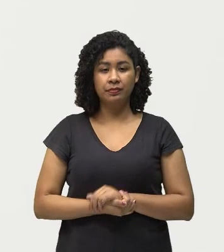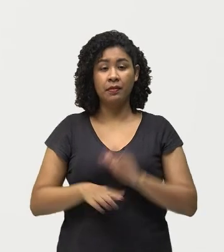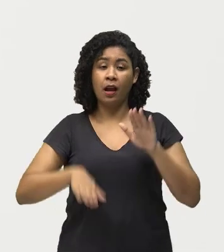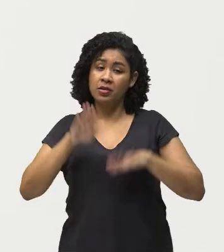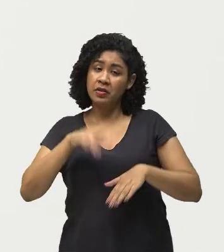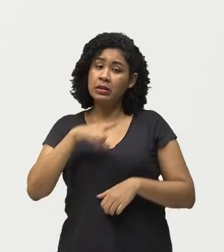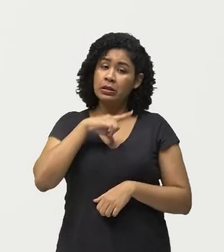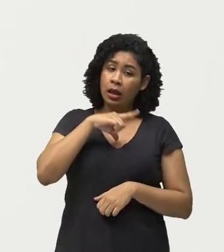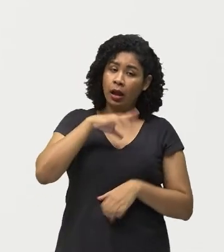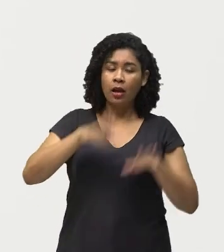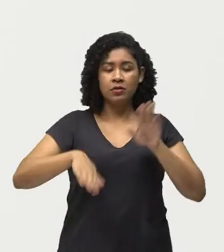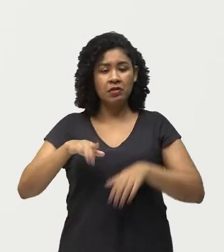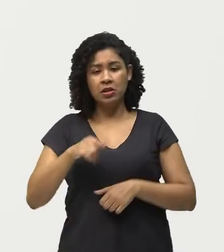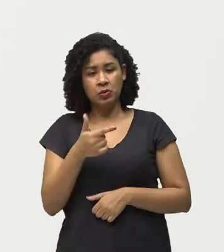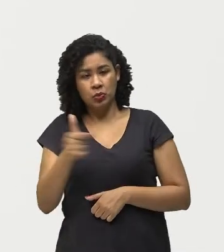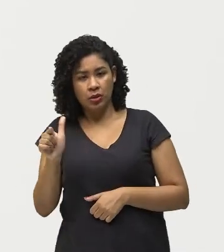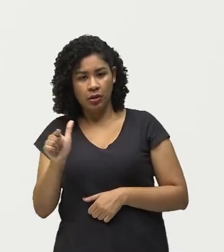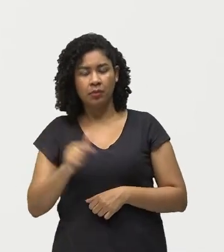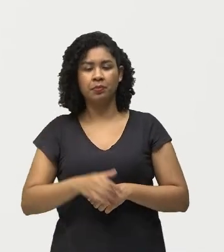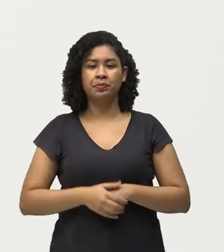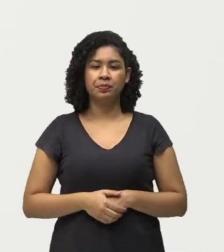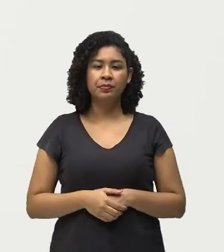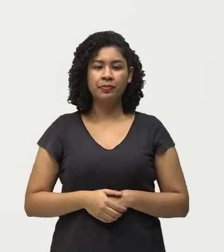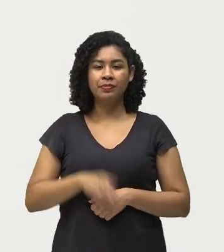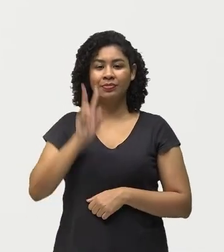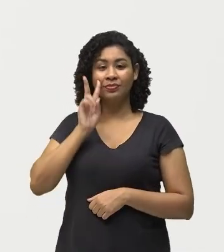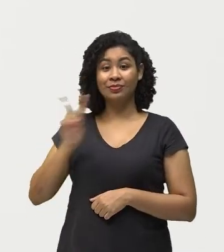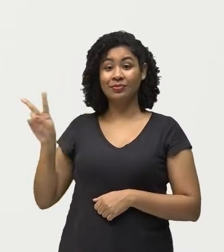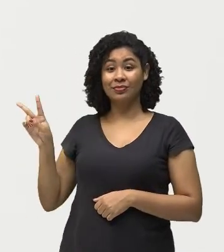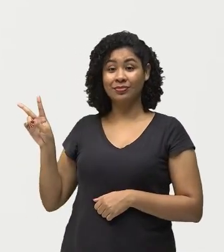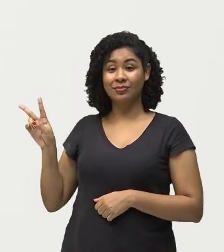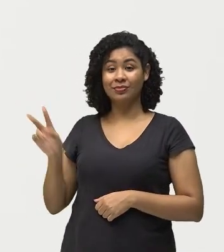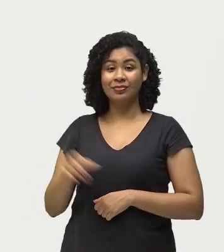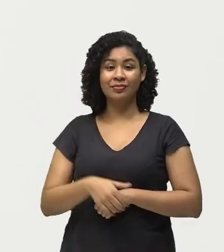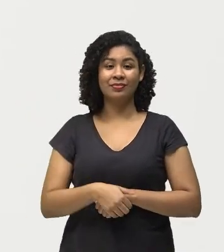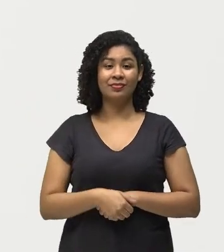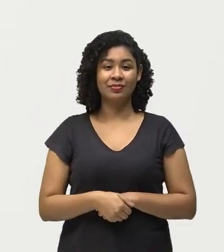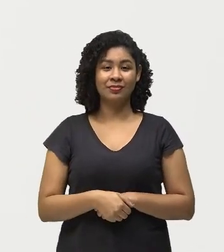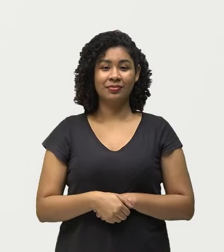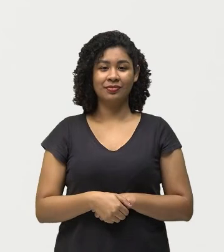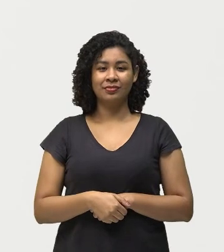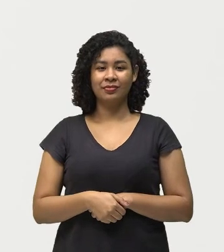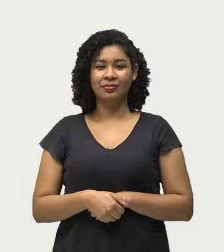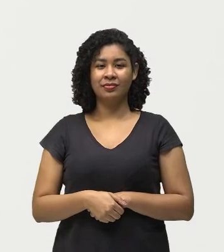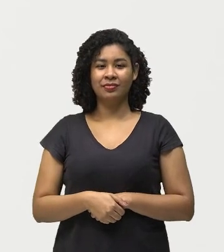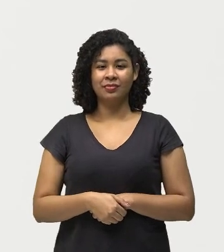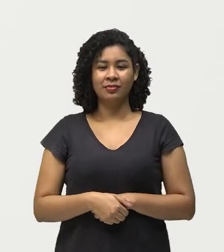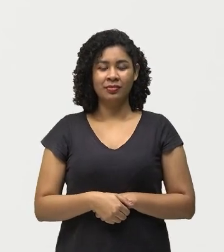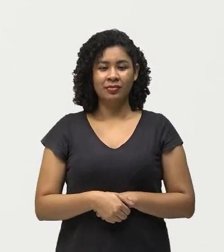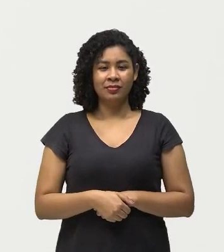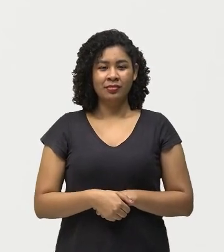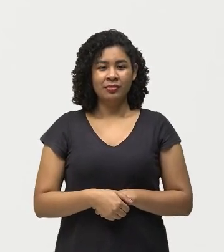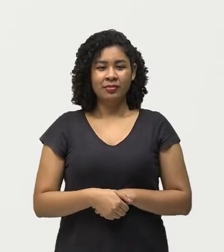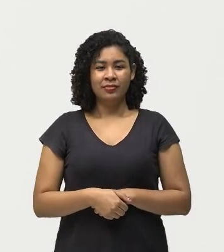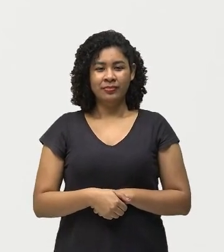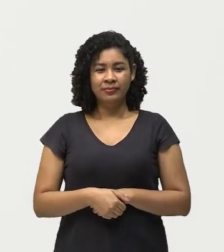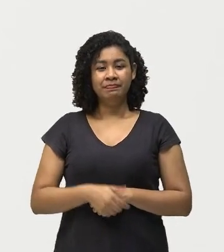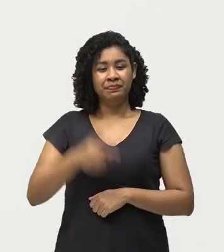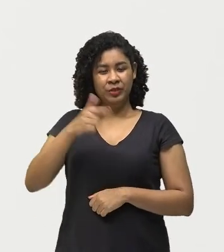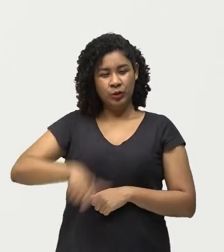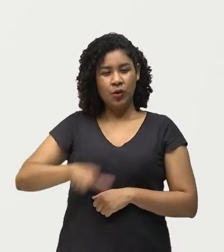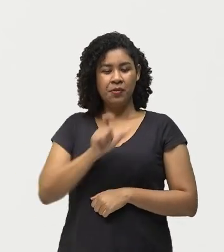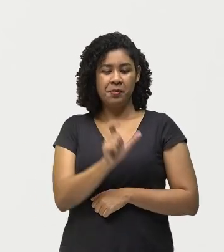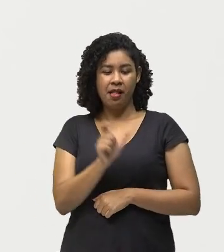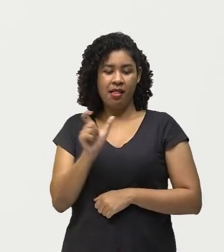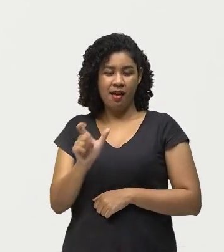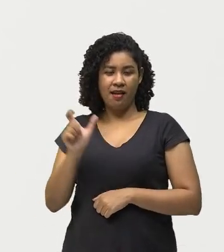Então você procura. Então aqui a gente já acabou de ver, não é? Vou só marcar novamente. Computer Scientist, que a gente acabou de